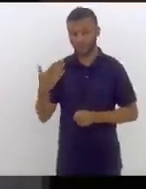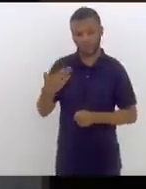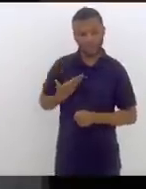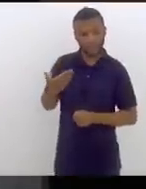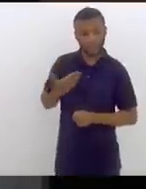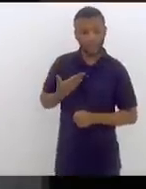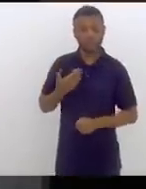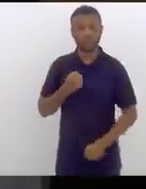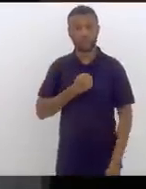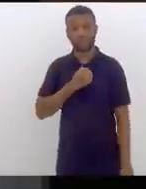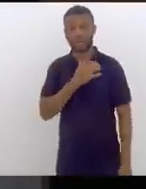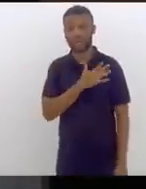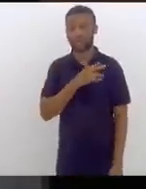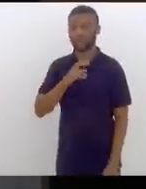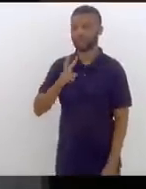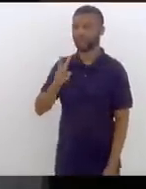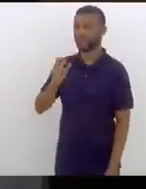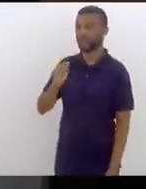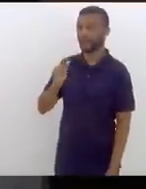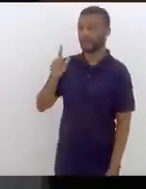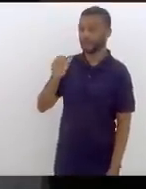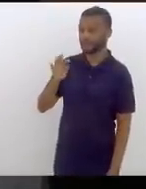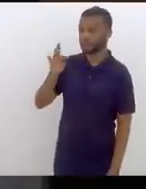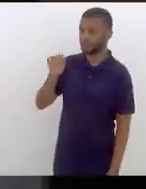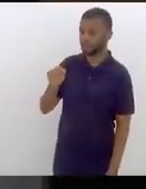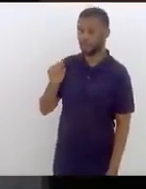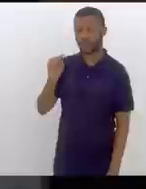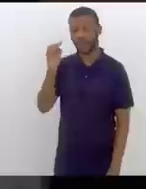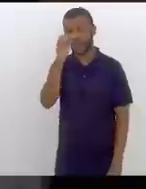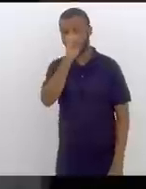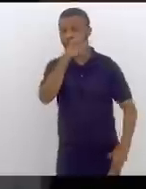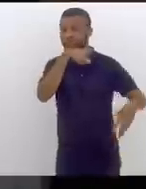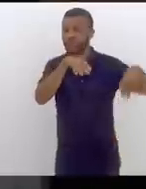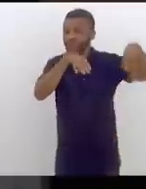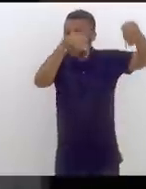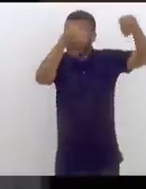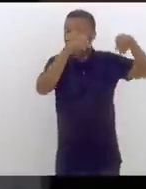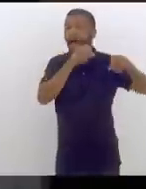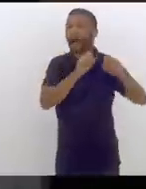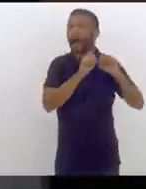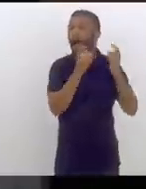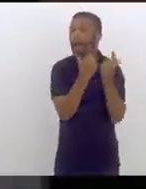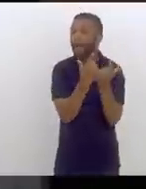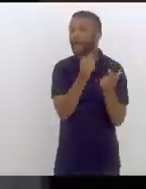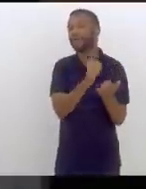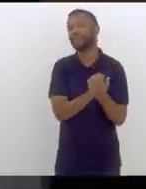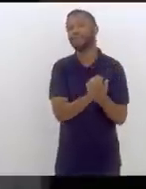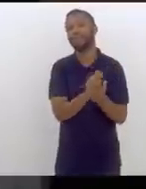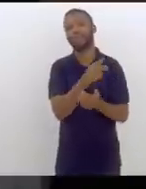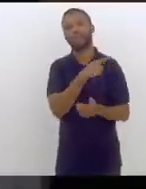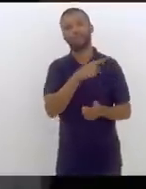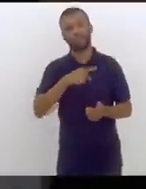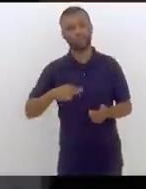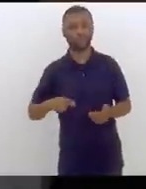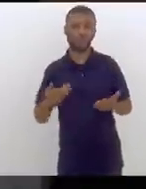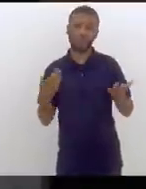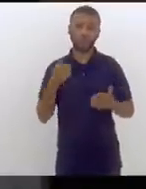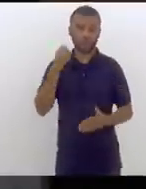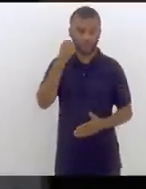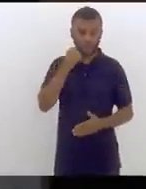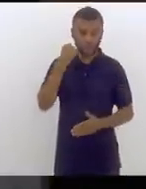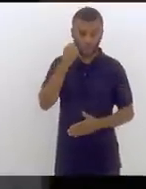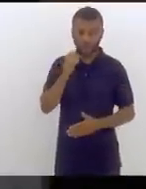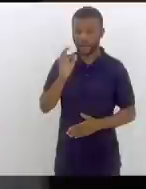Sargento Valentim lá na alerj E aí foi presidido pelo hoje Senador